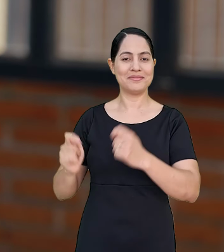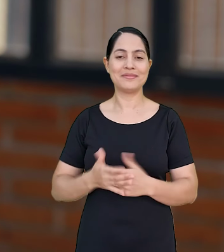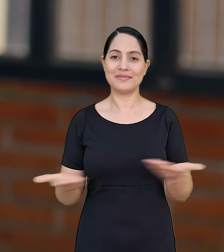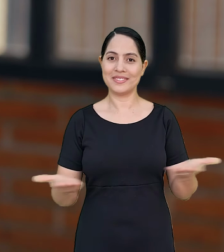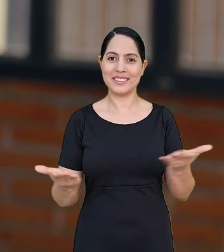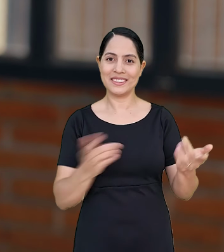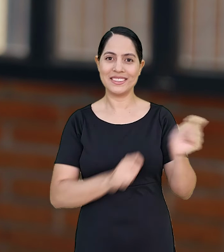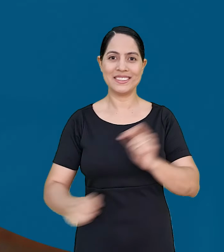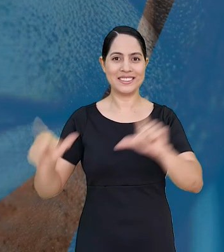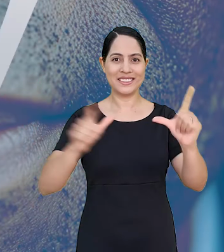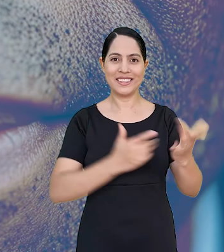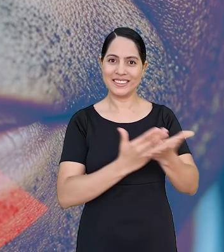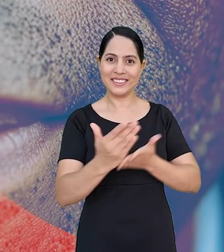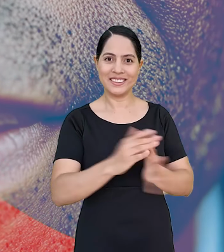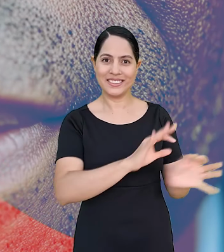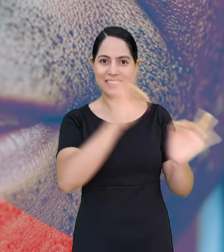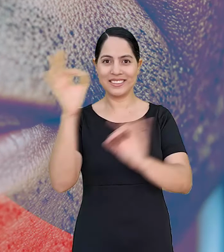está começando.